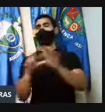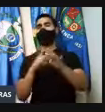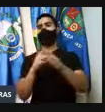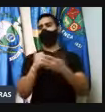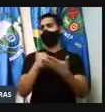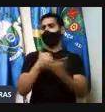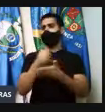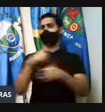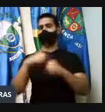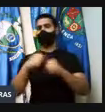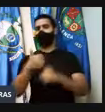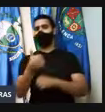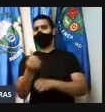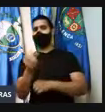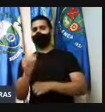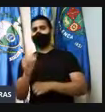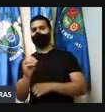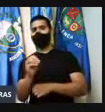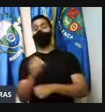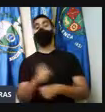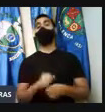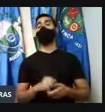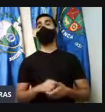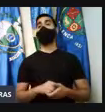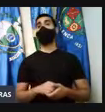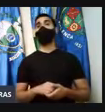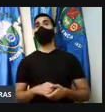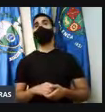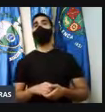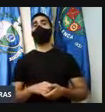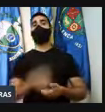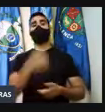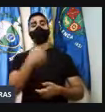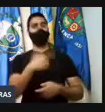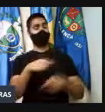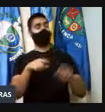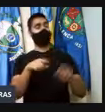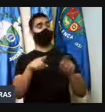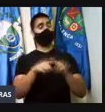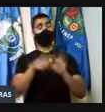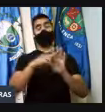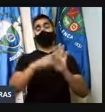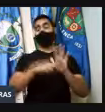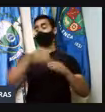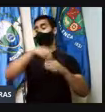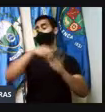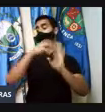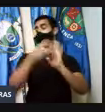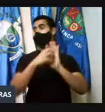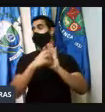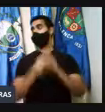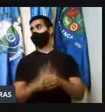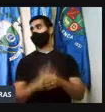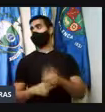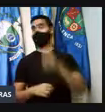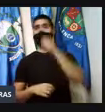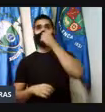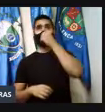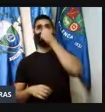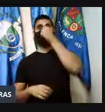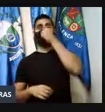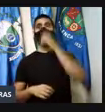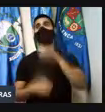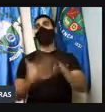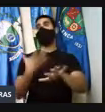no artigo 160, do inciso 1º, inciso 2º do Regimento Interno. Quanto ao aspecto material, é